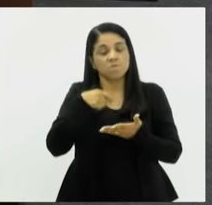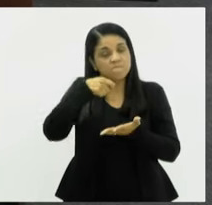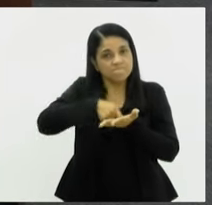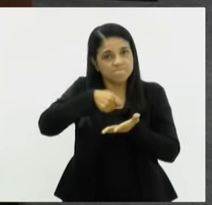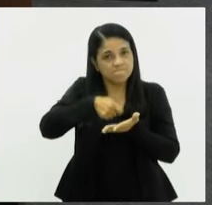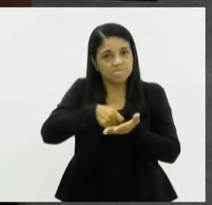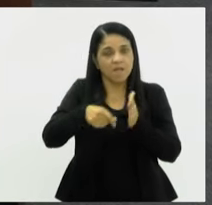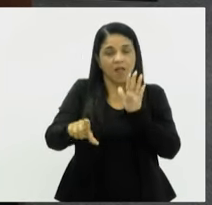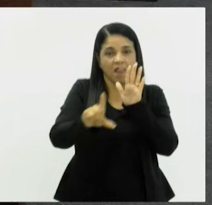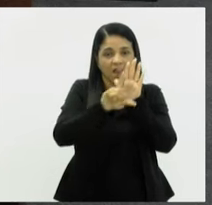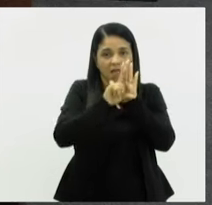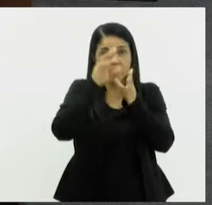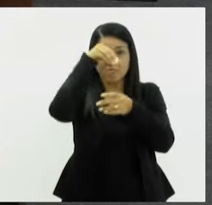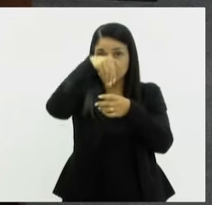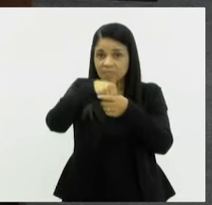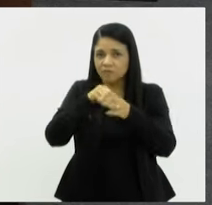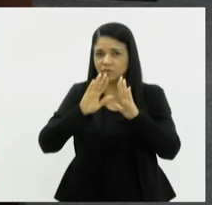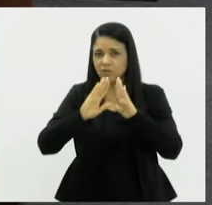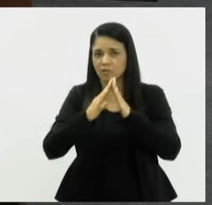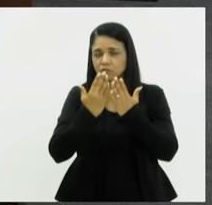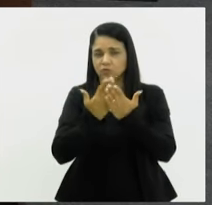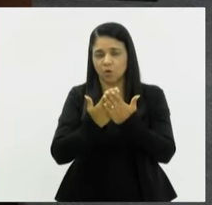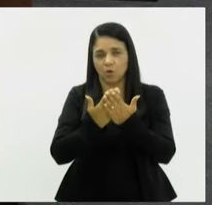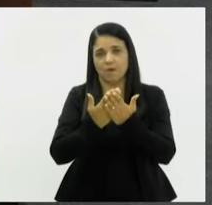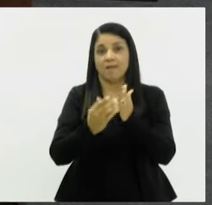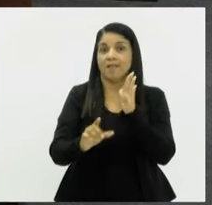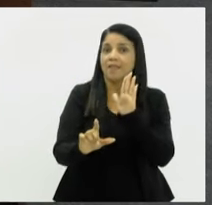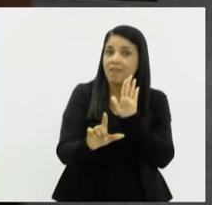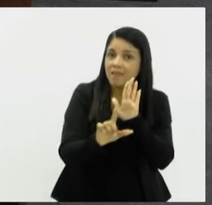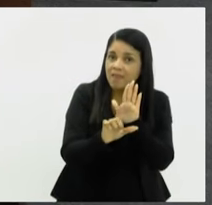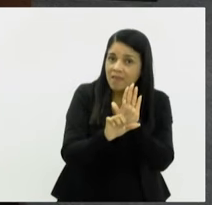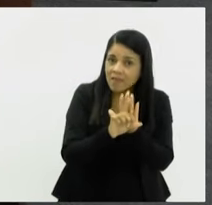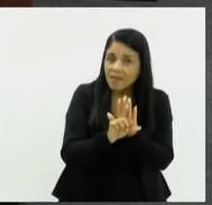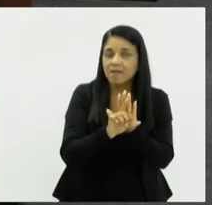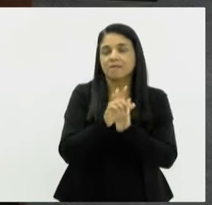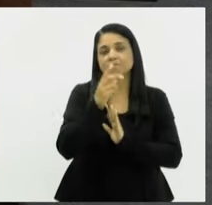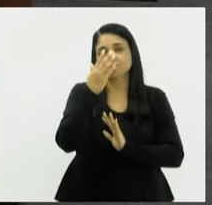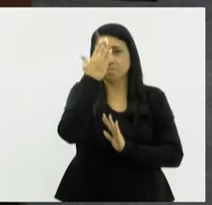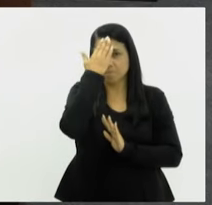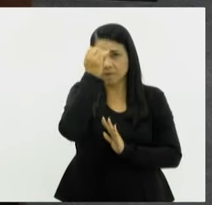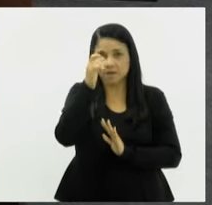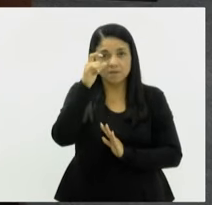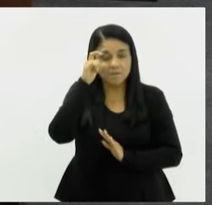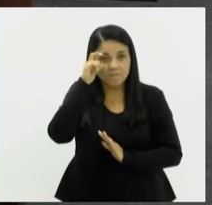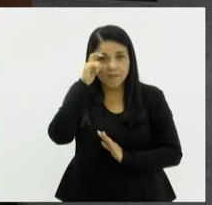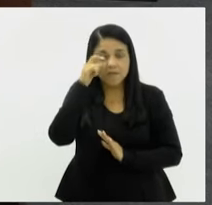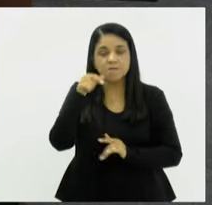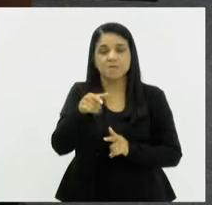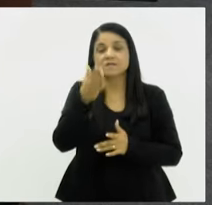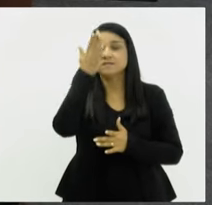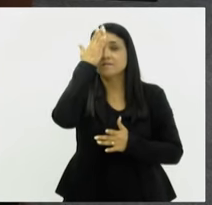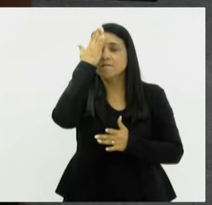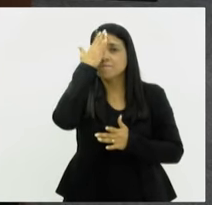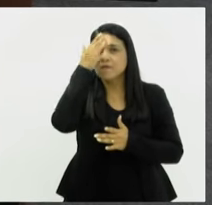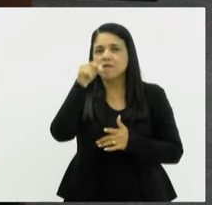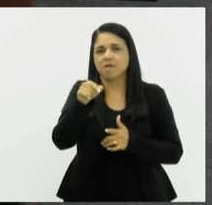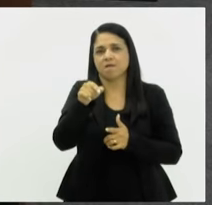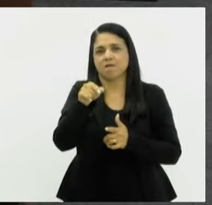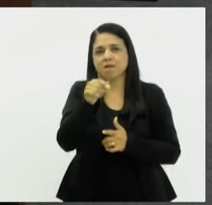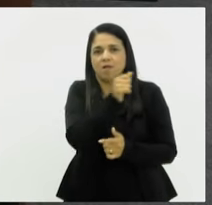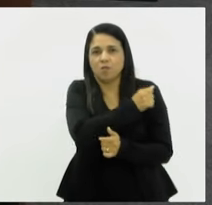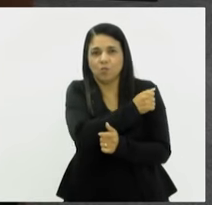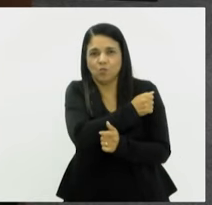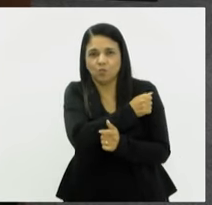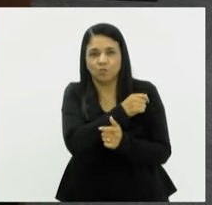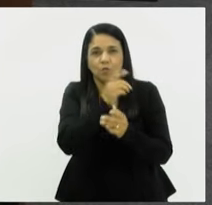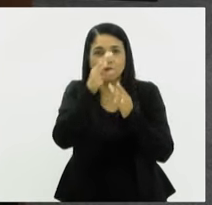Penha nas escolas, para, desde os bancos escolares, a garotada saber o que é respeitar o direito